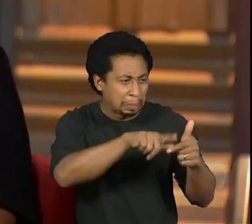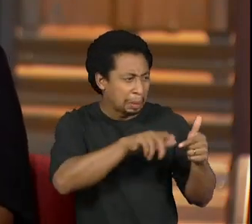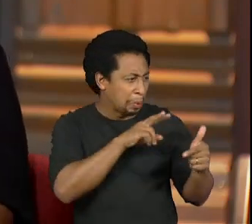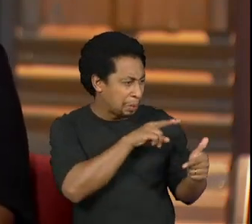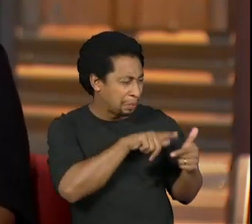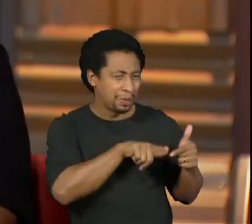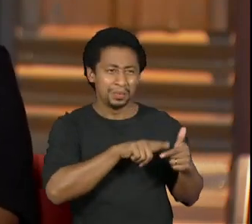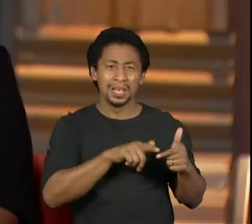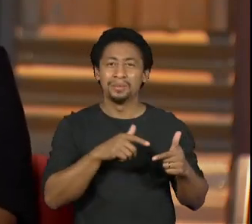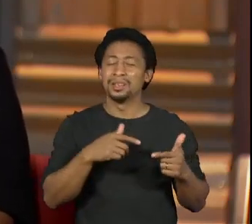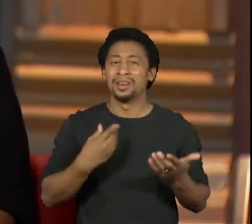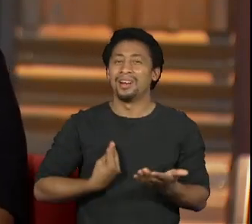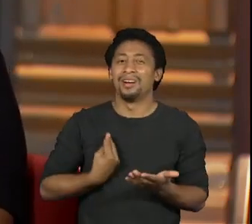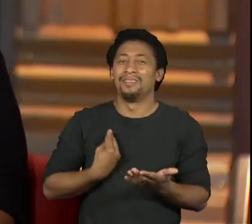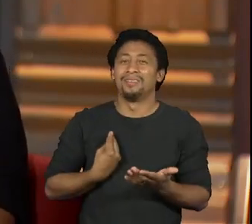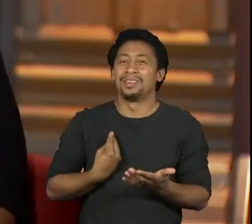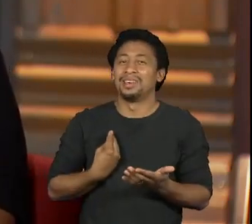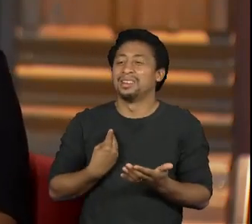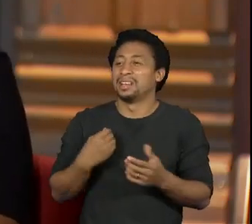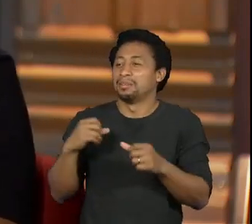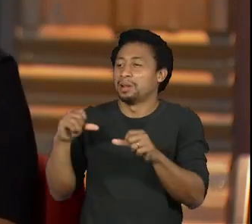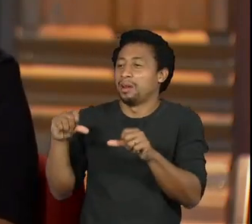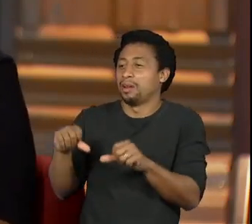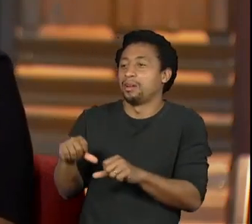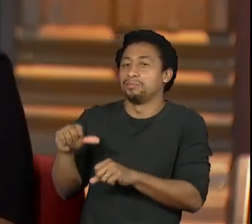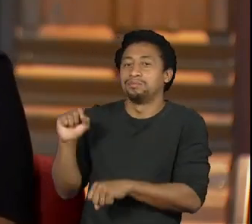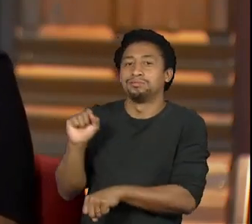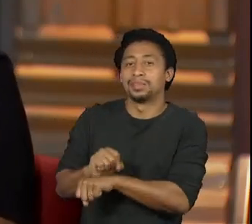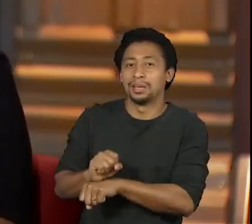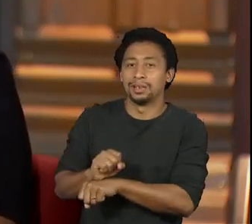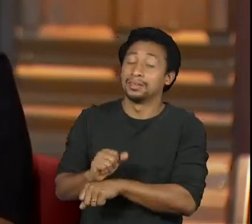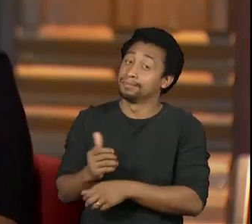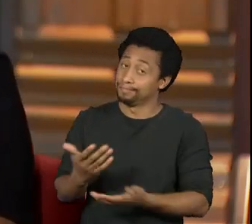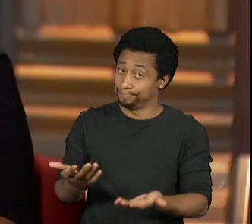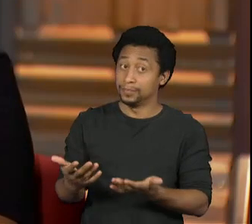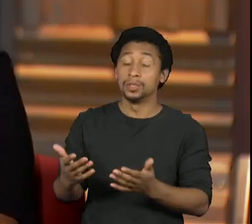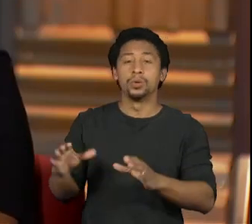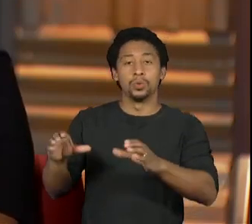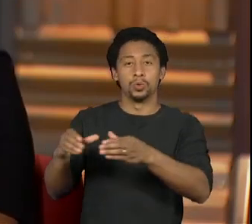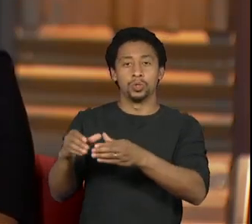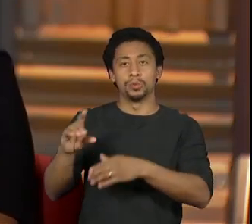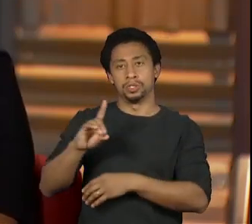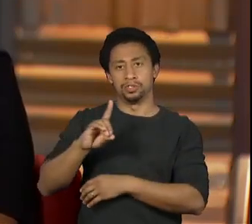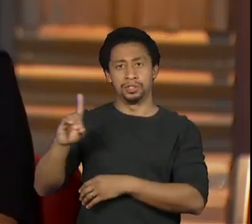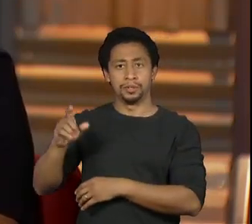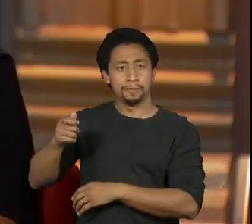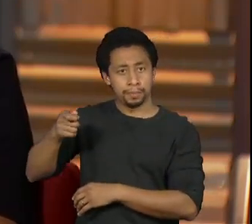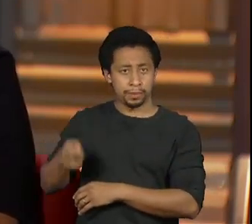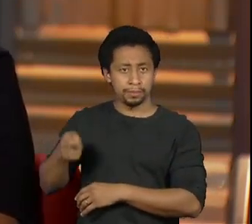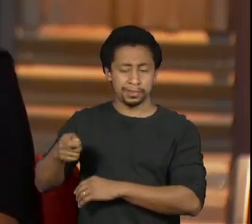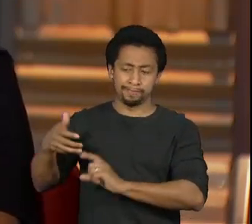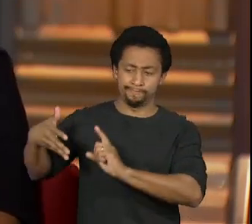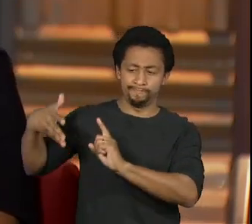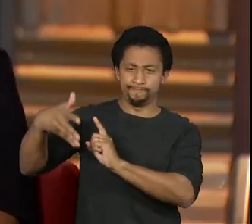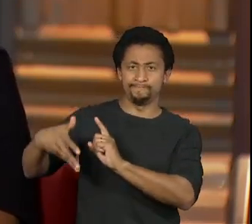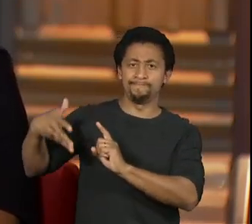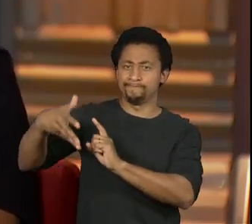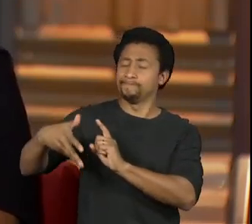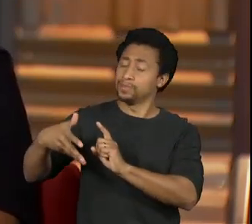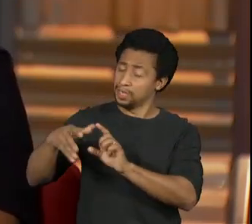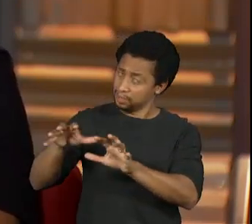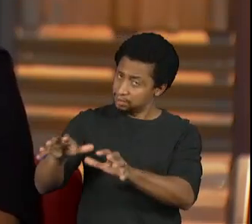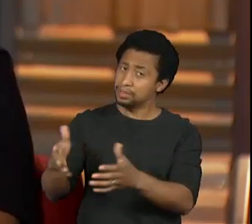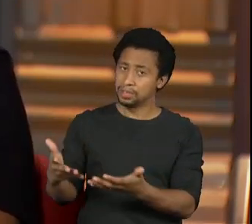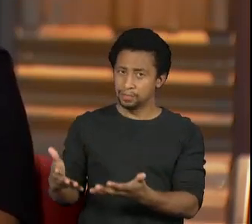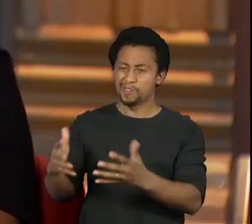paralisando acho que essa é uma vitória da narrativa da extrema-direita atualmente ela cria um ambiente tão caótico